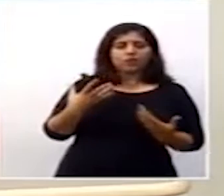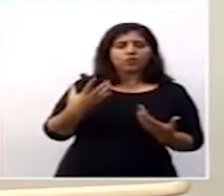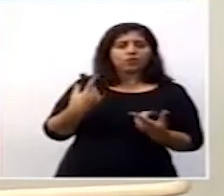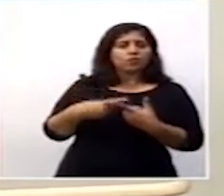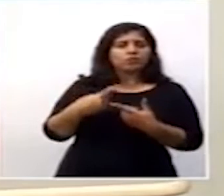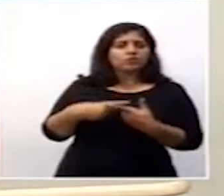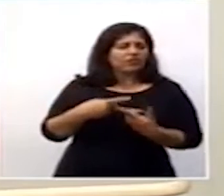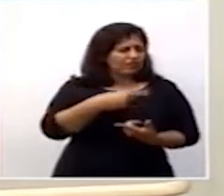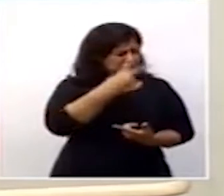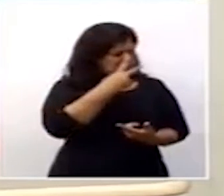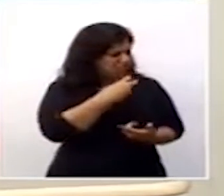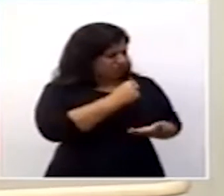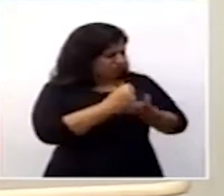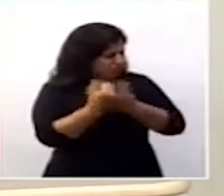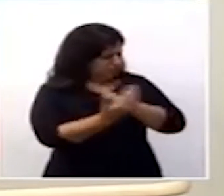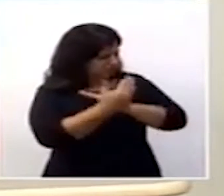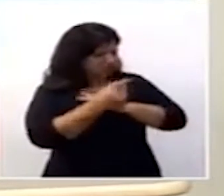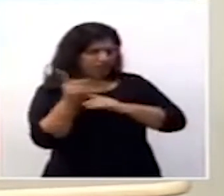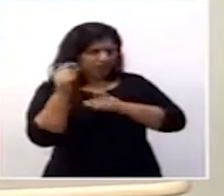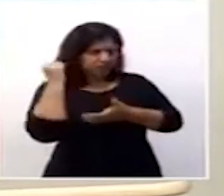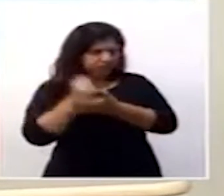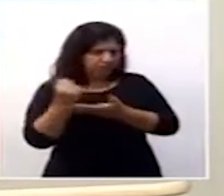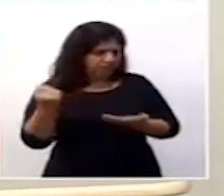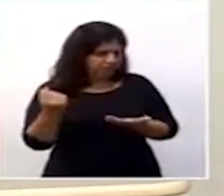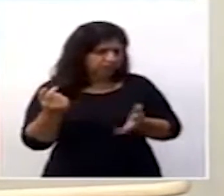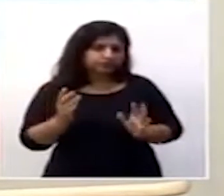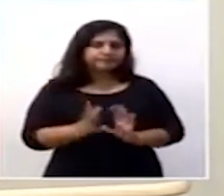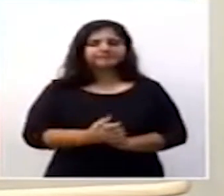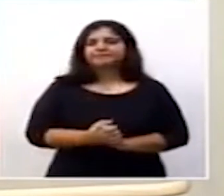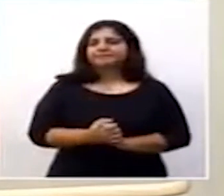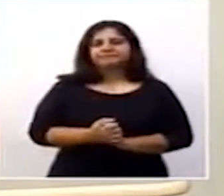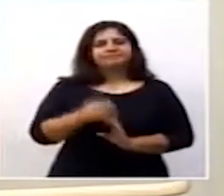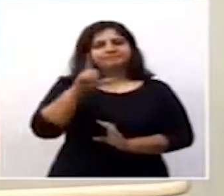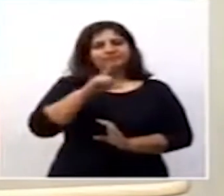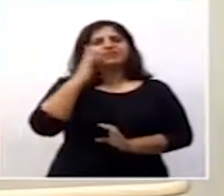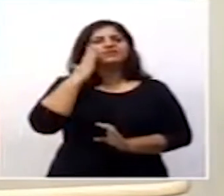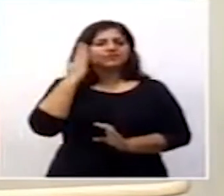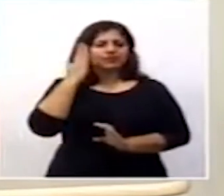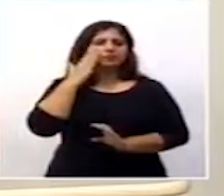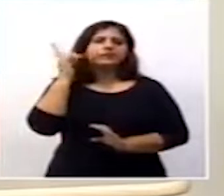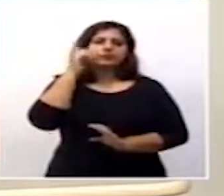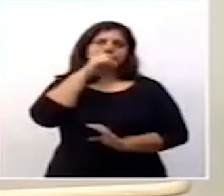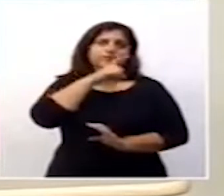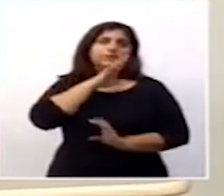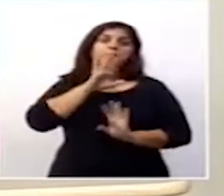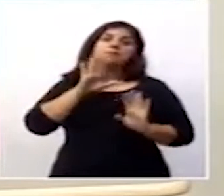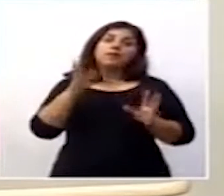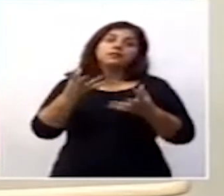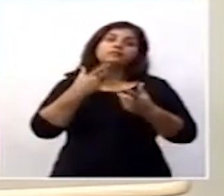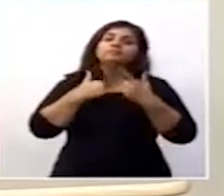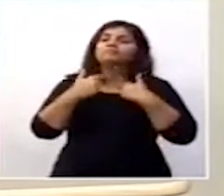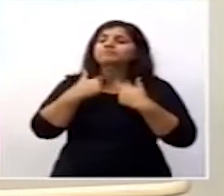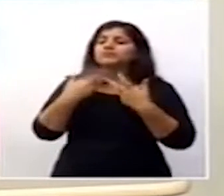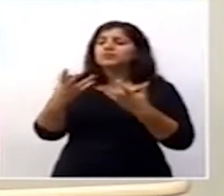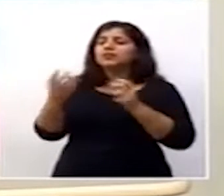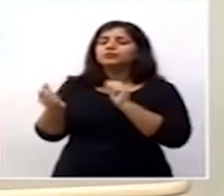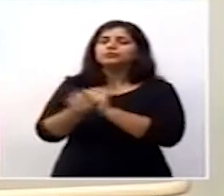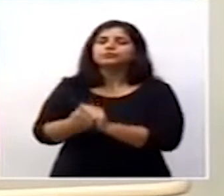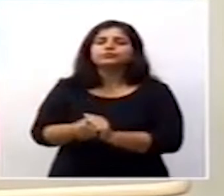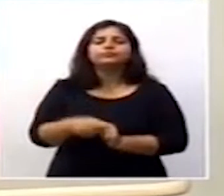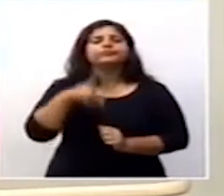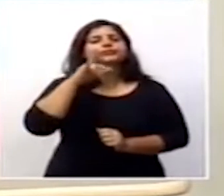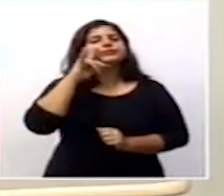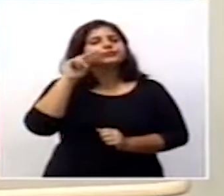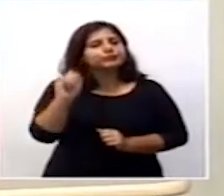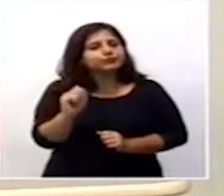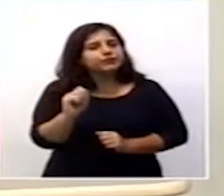caçada? É lógico, né, que o Tonho sabia das dificuldades, mas ele queria ir. E um dia,